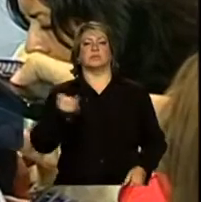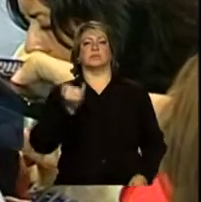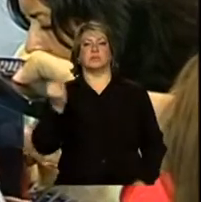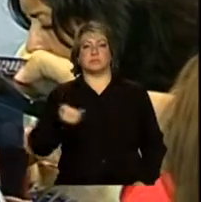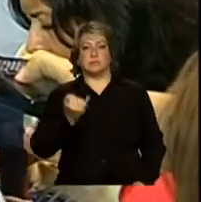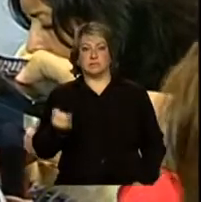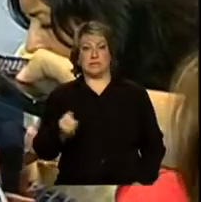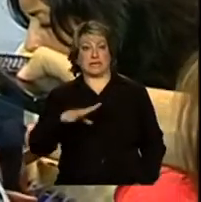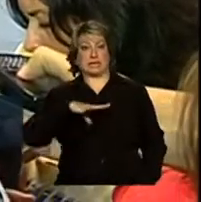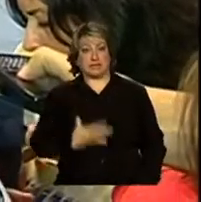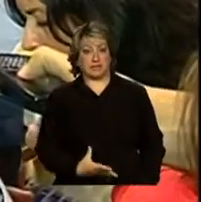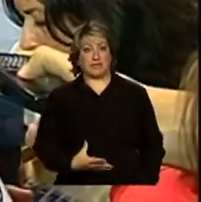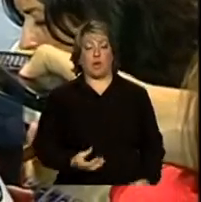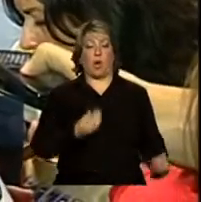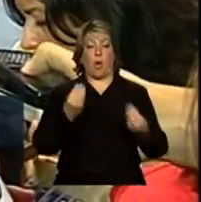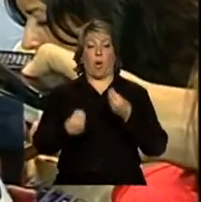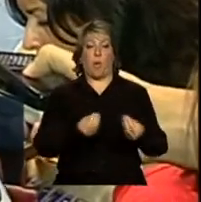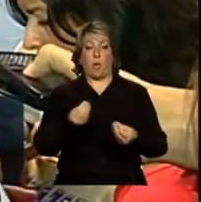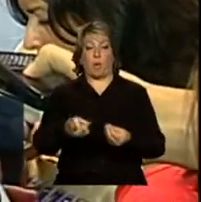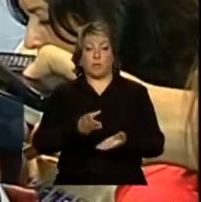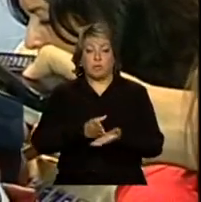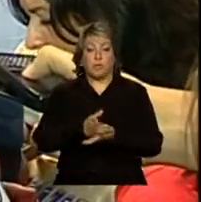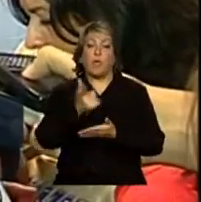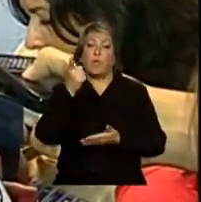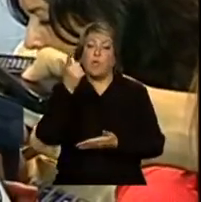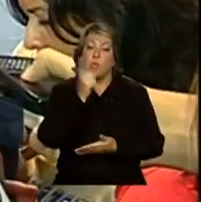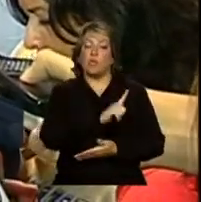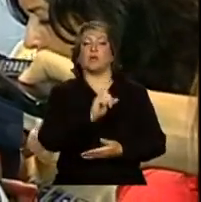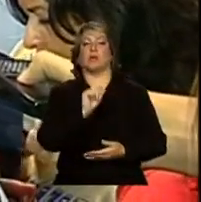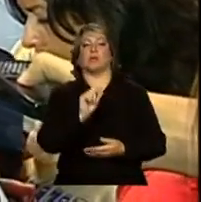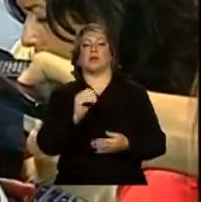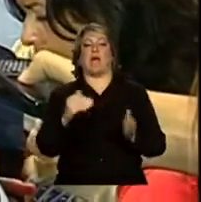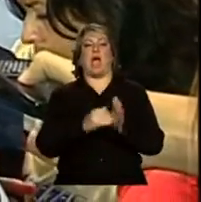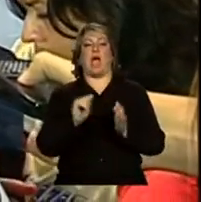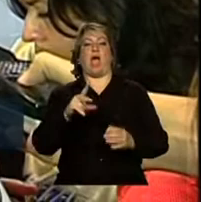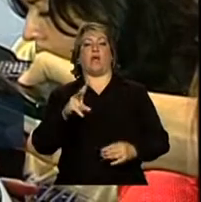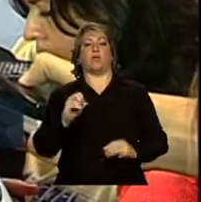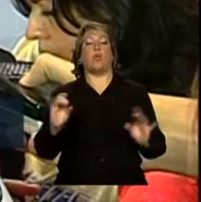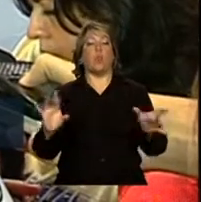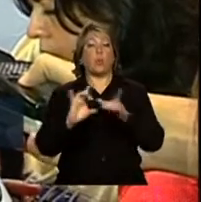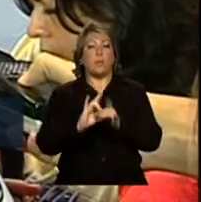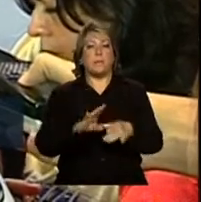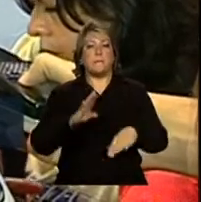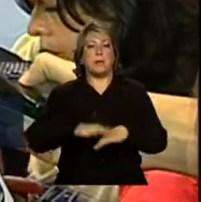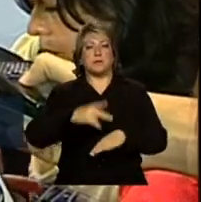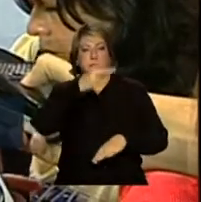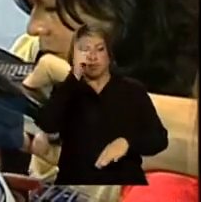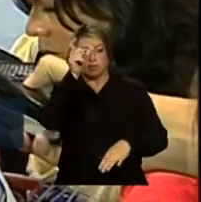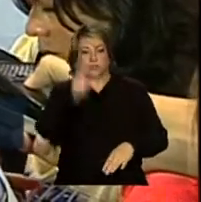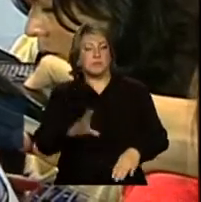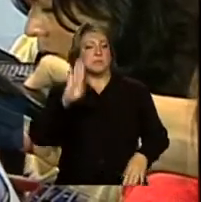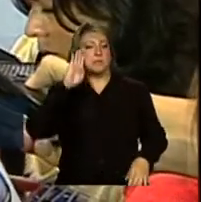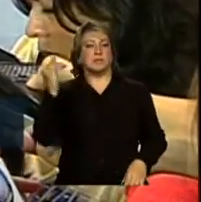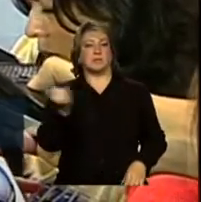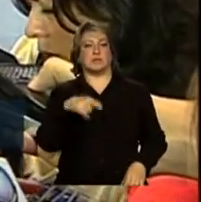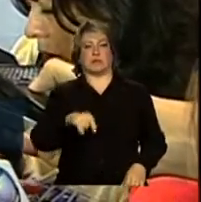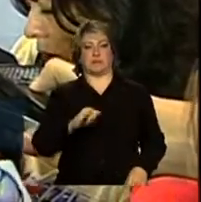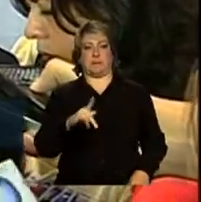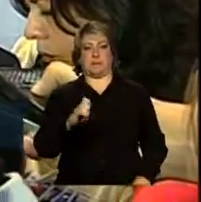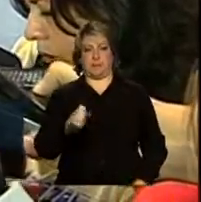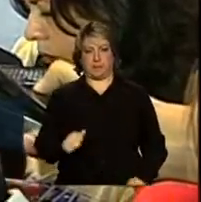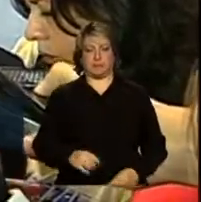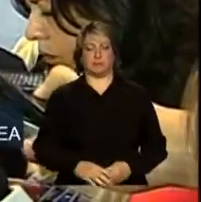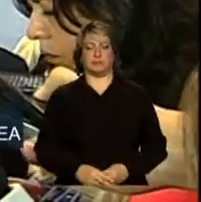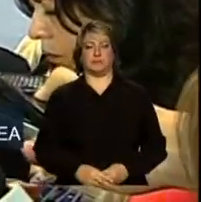o principal desafio, como meio para atingir os fins do Instituto, é unir mais as pessoas que são o principal ativo da instituição.